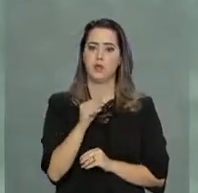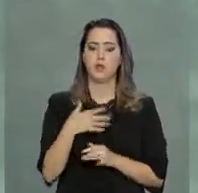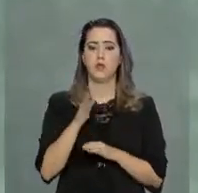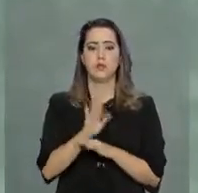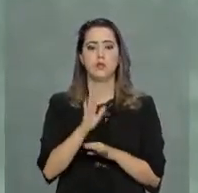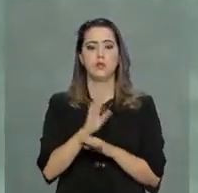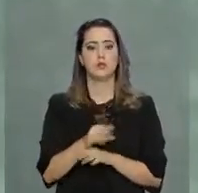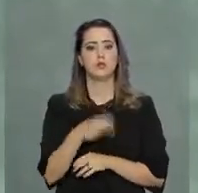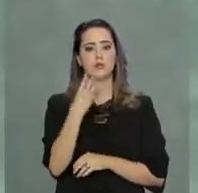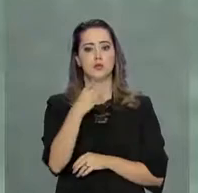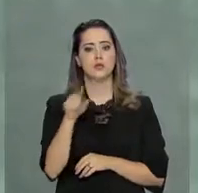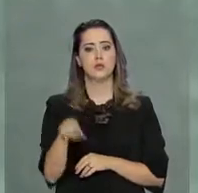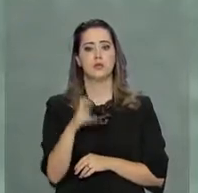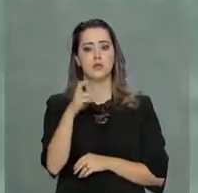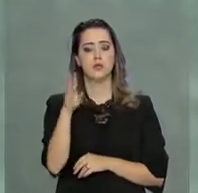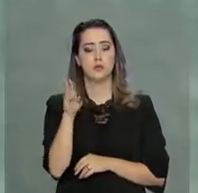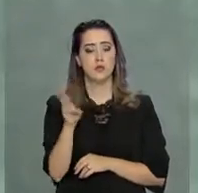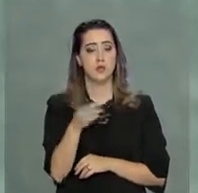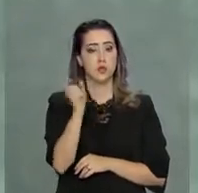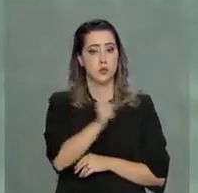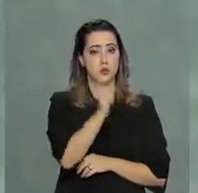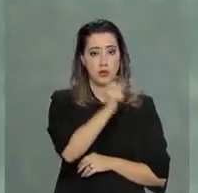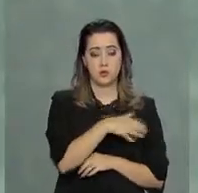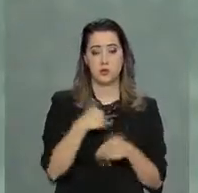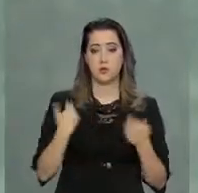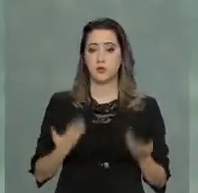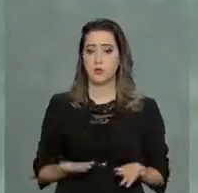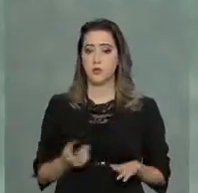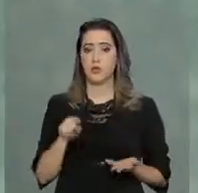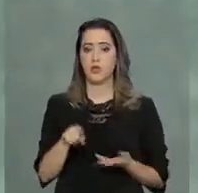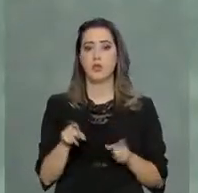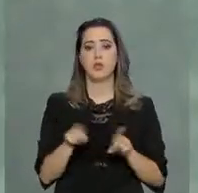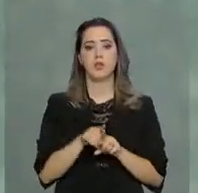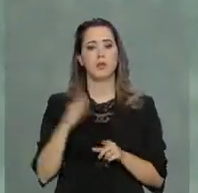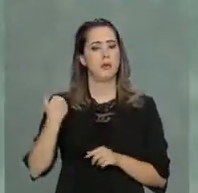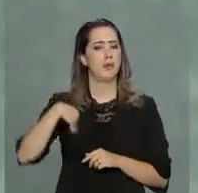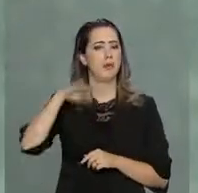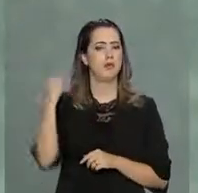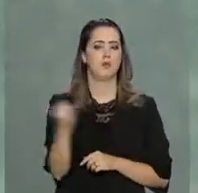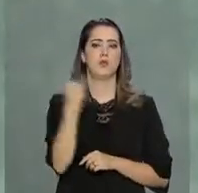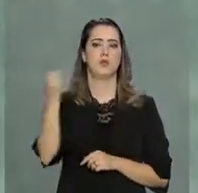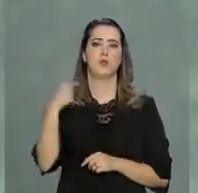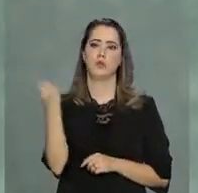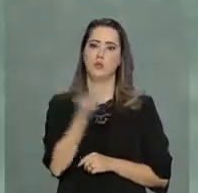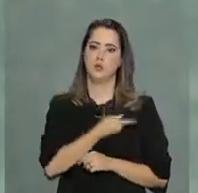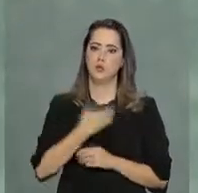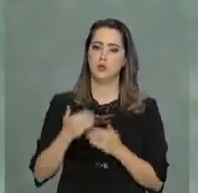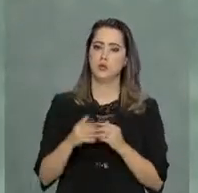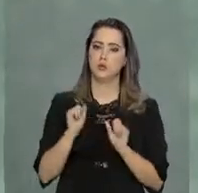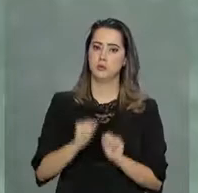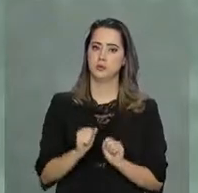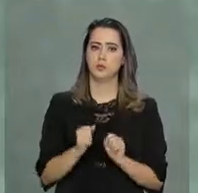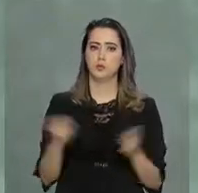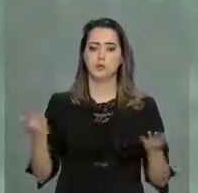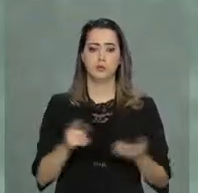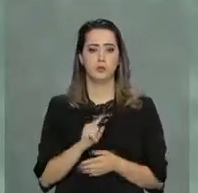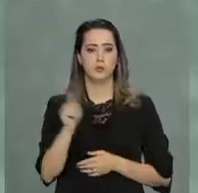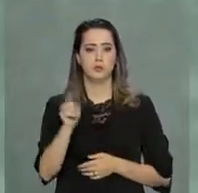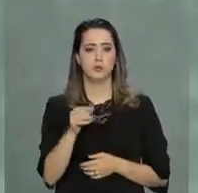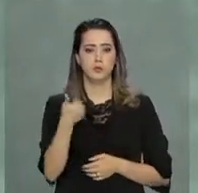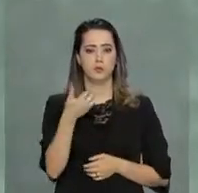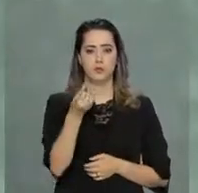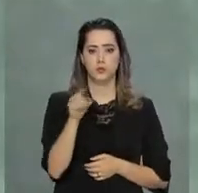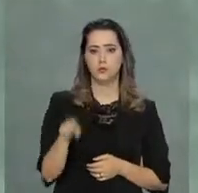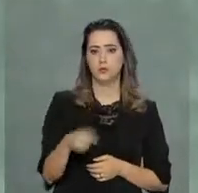32 5 milhões de pessoas além disso o potencial da medida é muito maior e aí a gente possui lá hoje